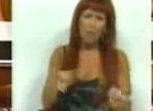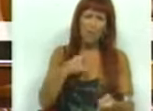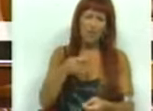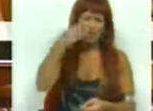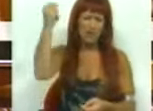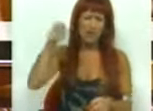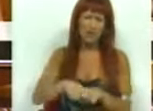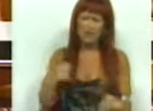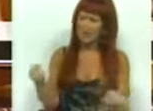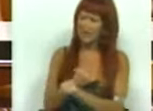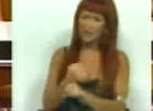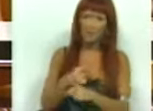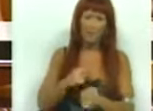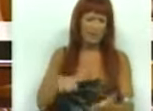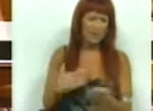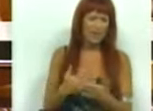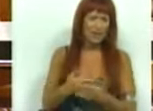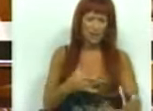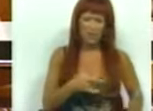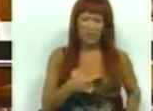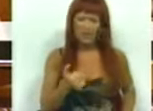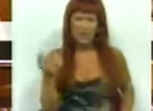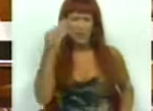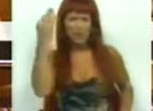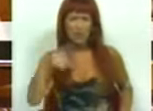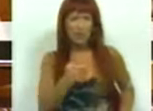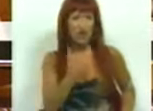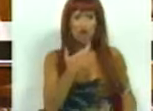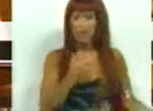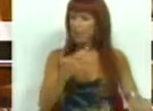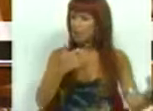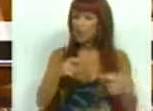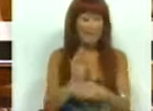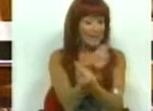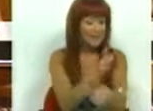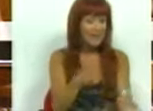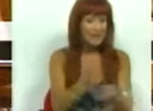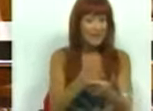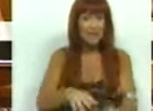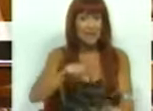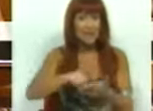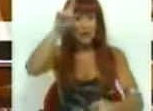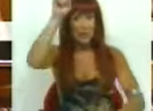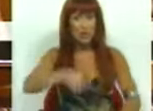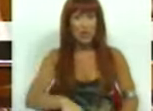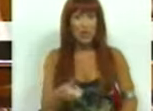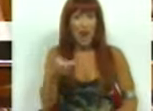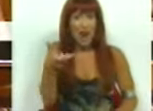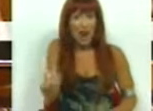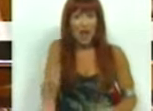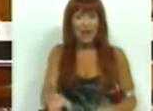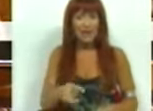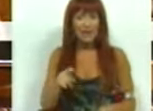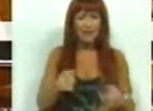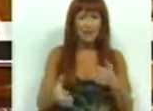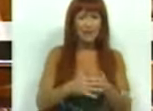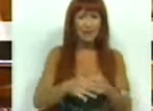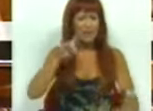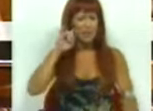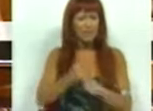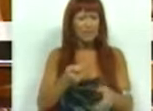ignorar que estas entidades oferecem 95% das respostas em creches, centros de dia e lares de idosos, exigindo